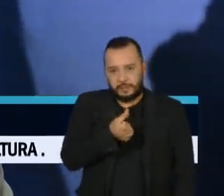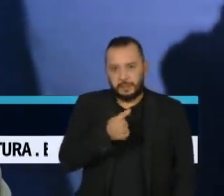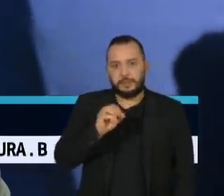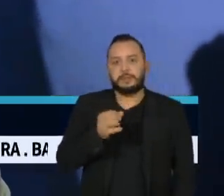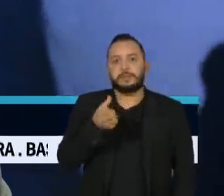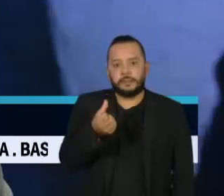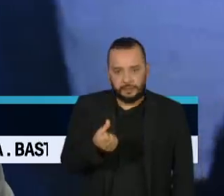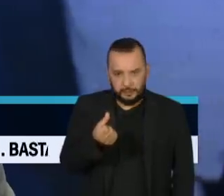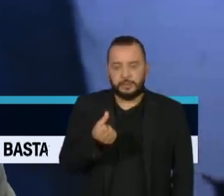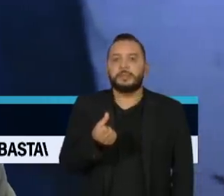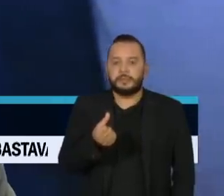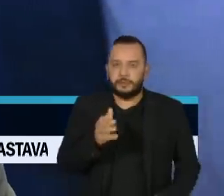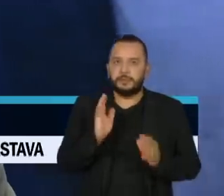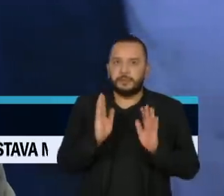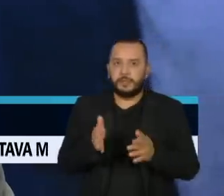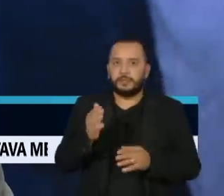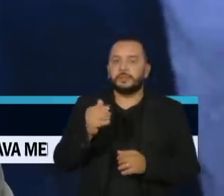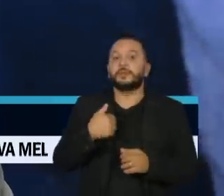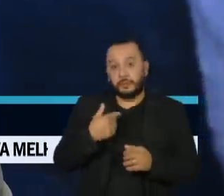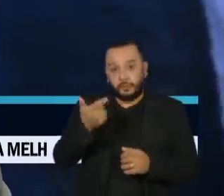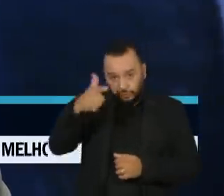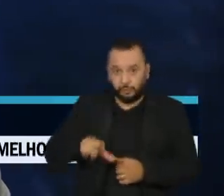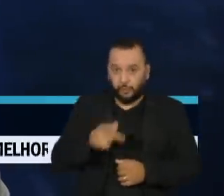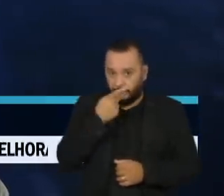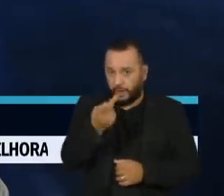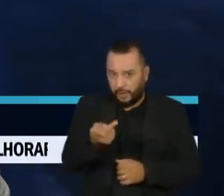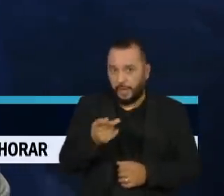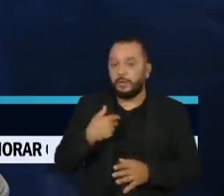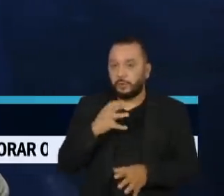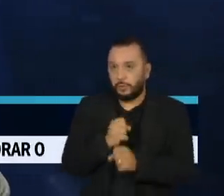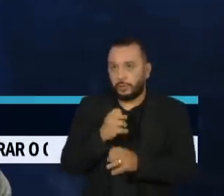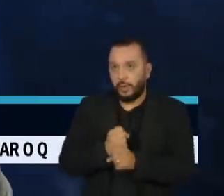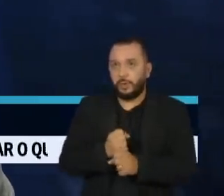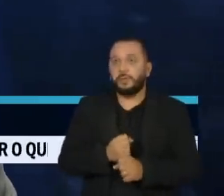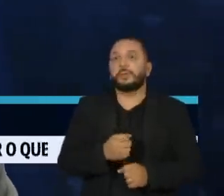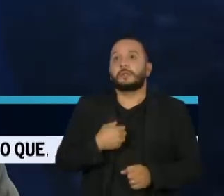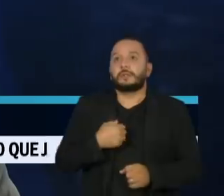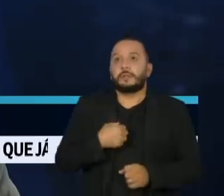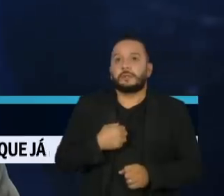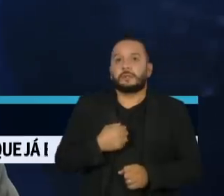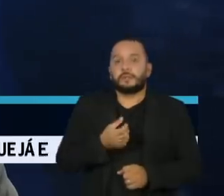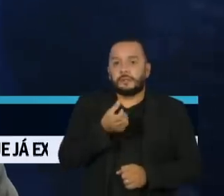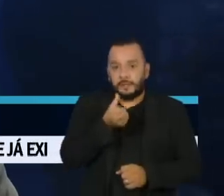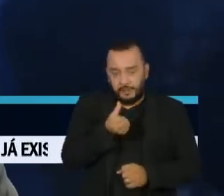615.506... vamos falar de novo esse número.